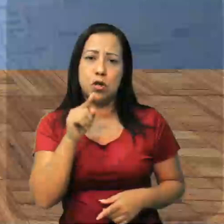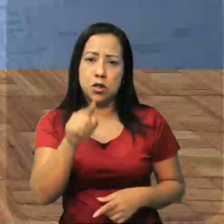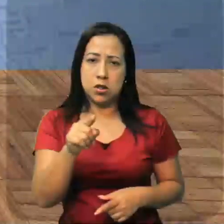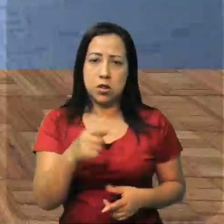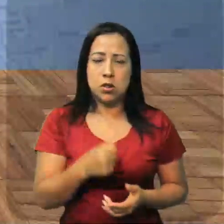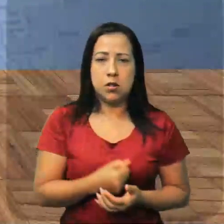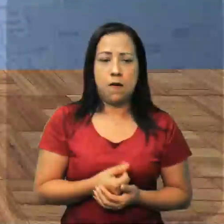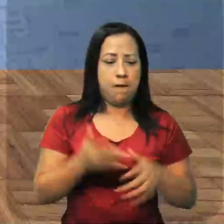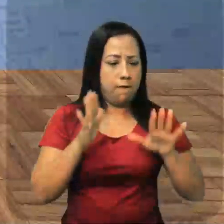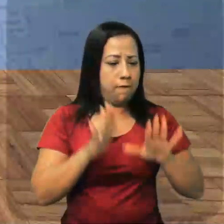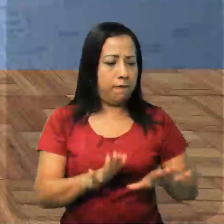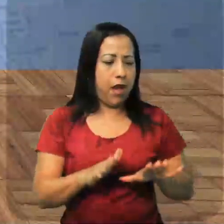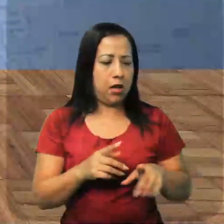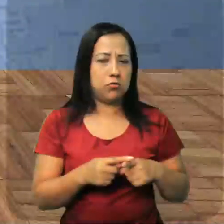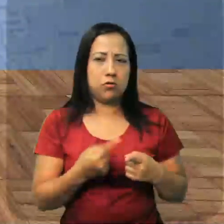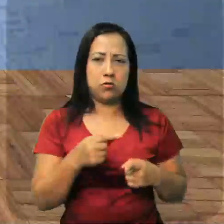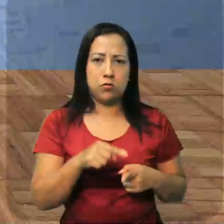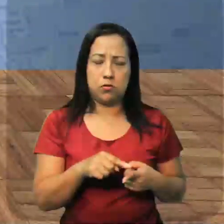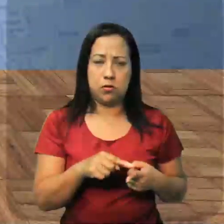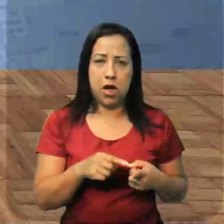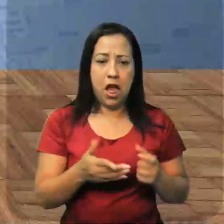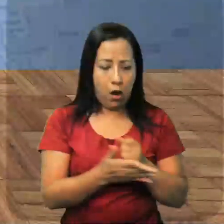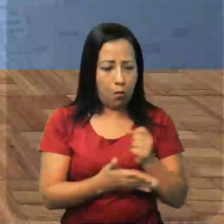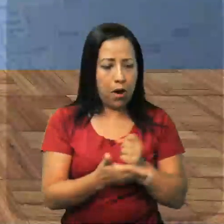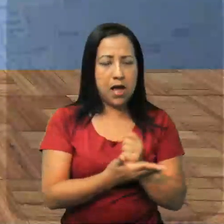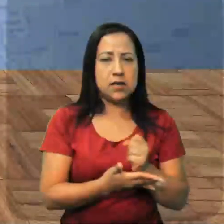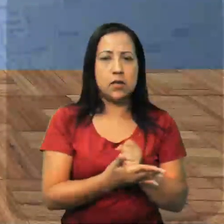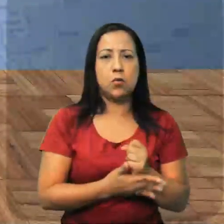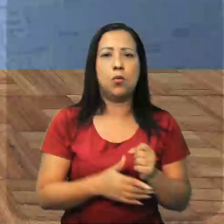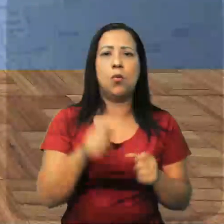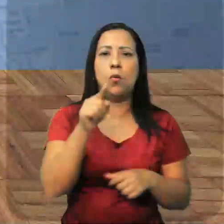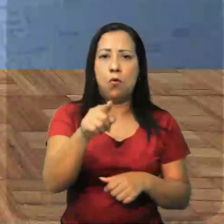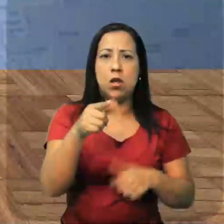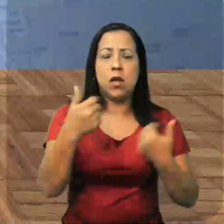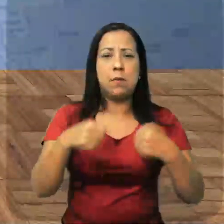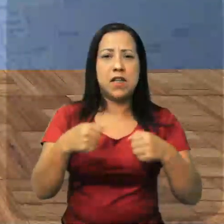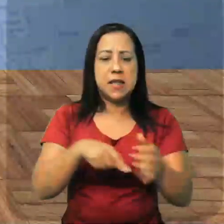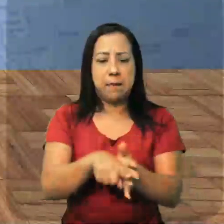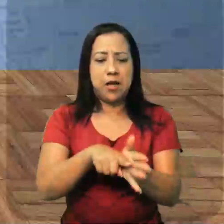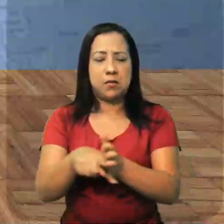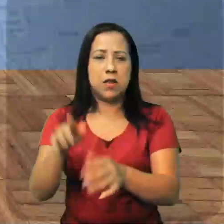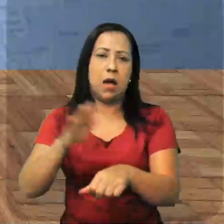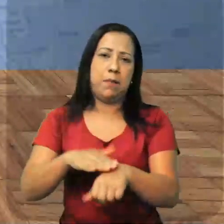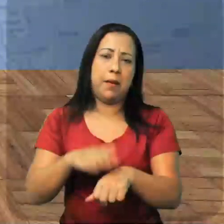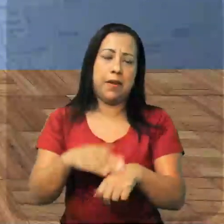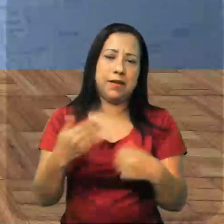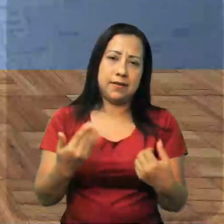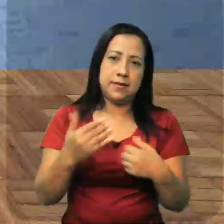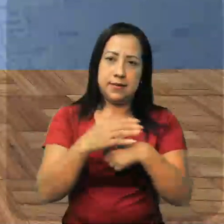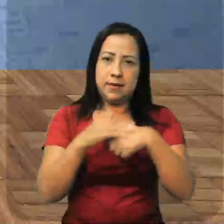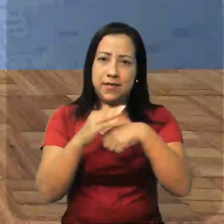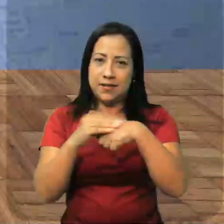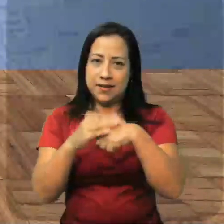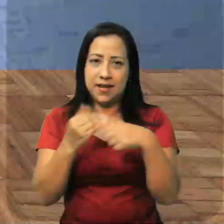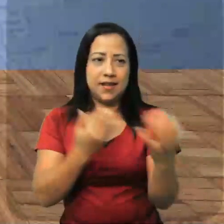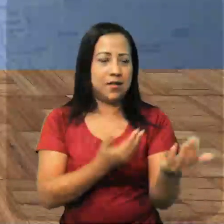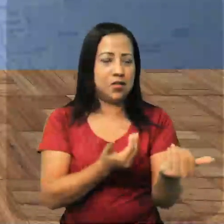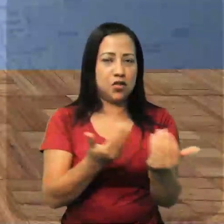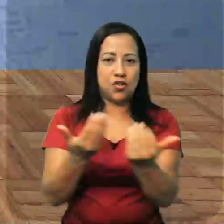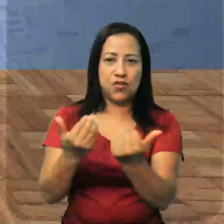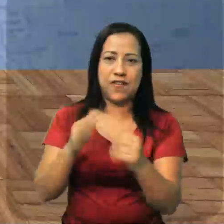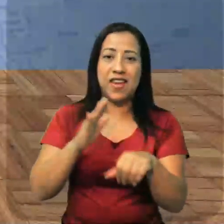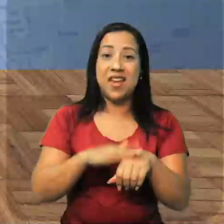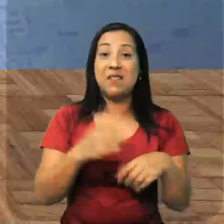aqui. Isso apenas aqui é o básico. Busque o seu conhecimento. Meu querido jovem, mais uma vez